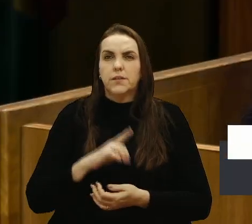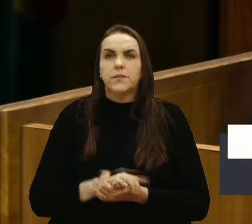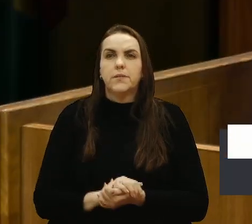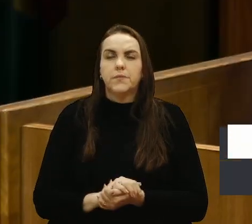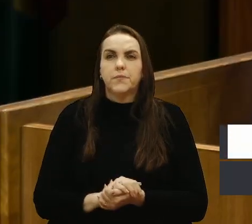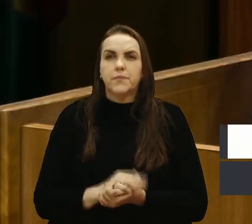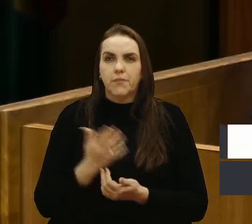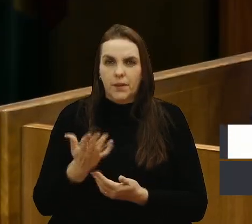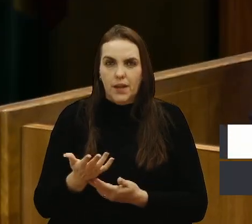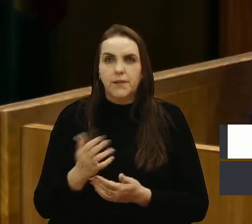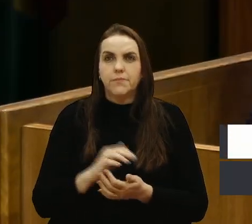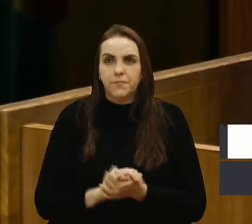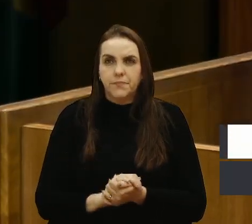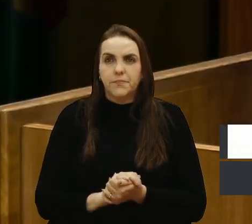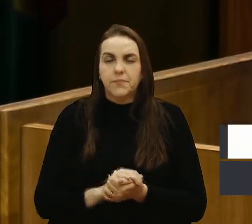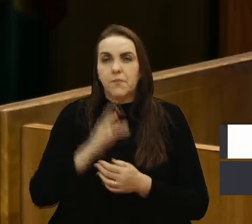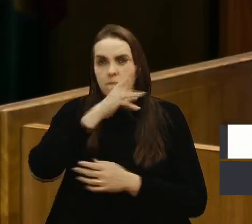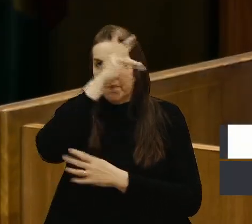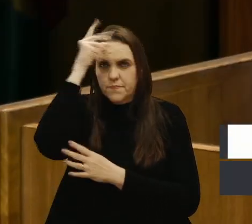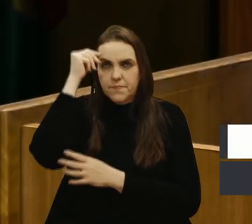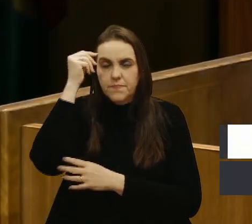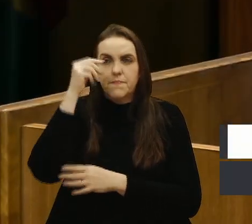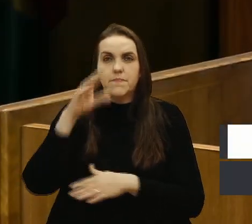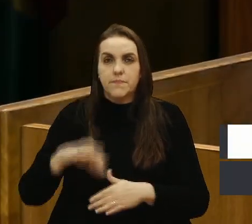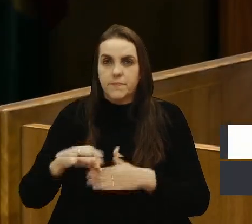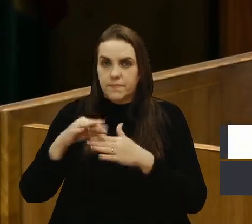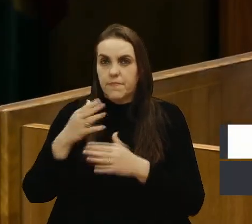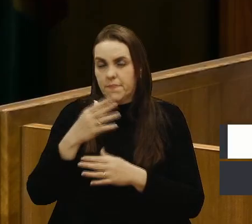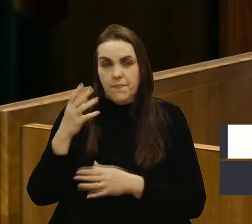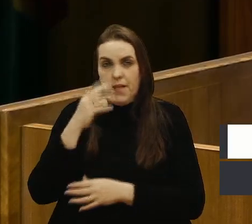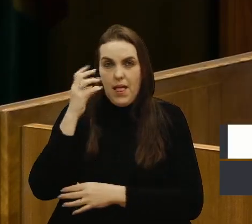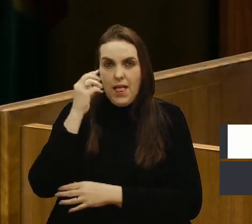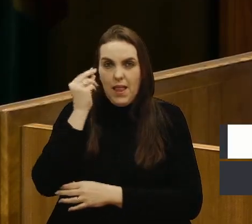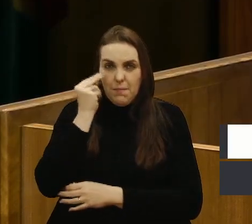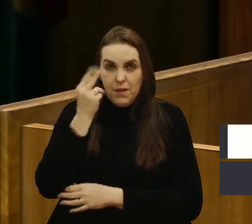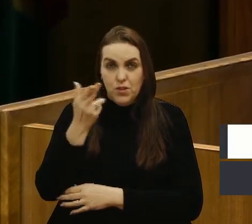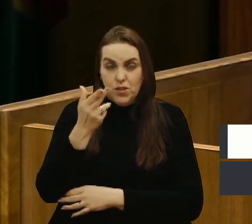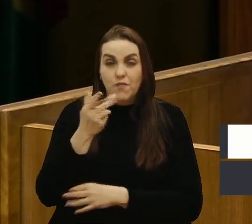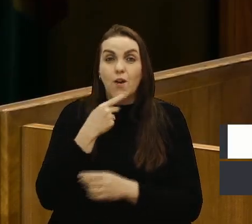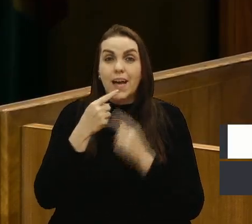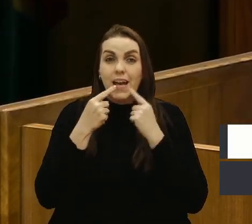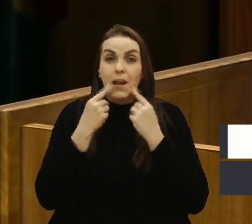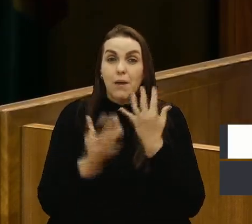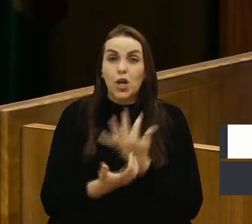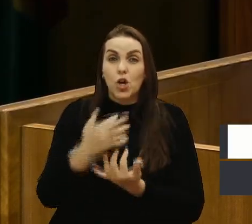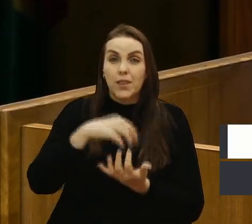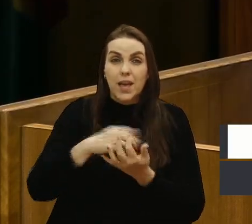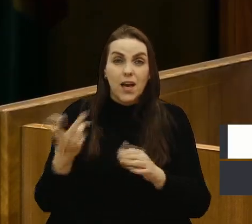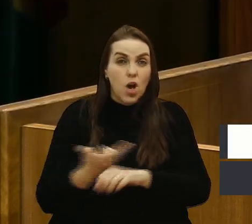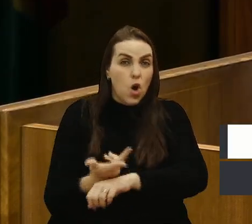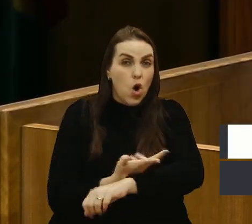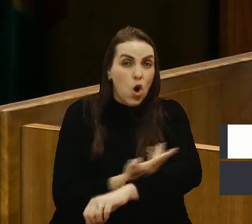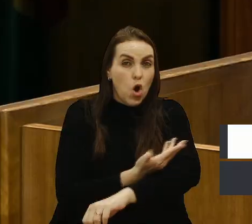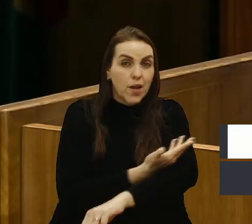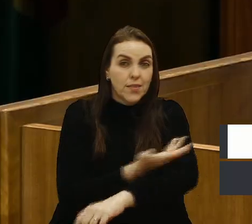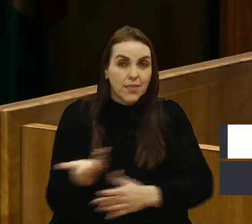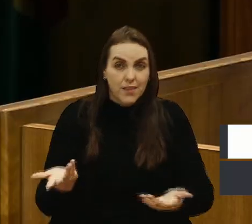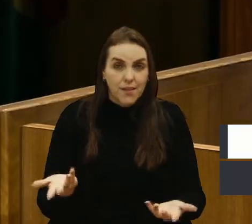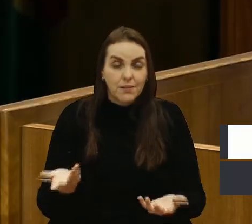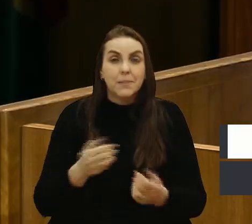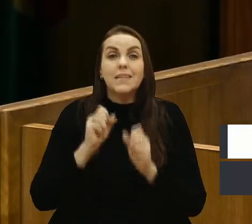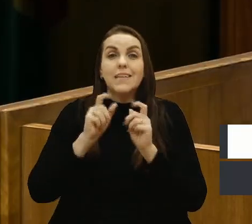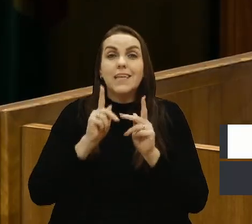vão reclamar da prefeitura, Libardi, elas vão reclamar da Codeca. A Codeca não está cortando mato. Mas quem que manda